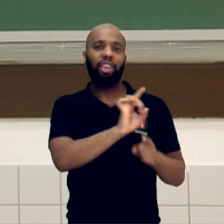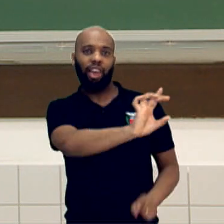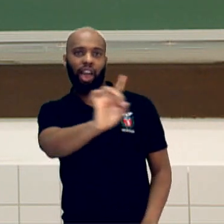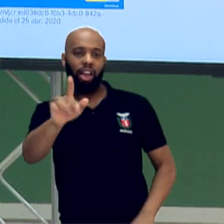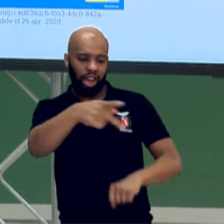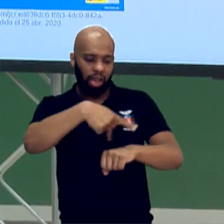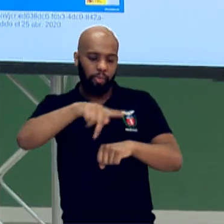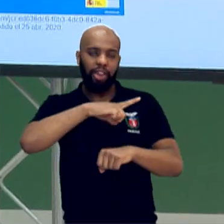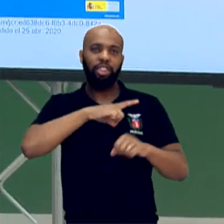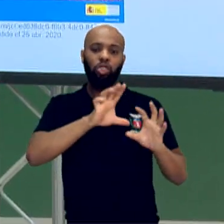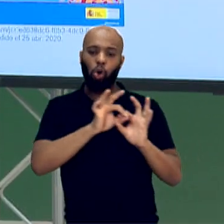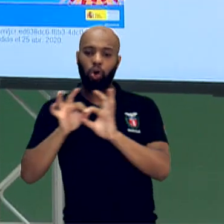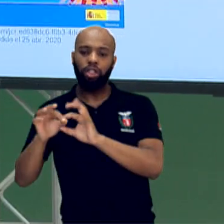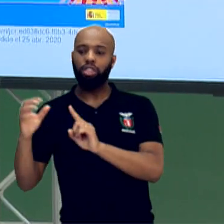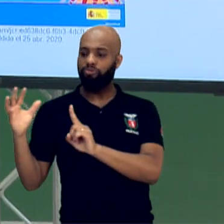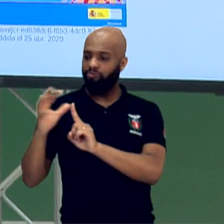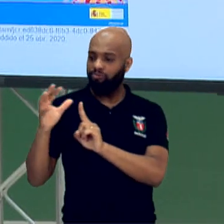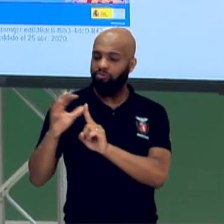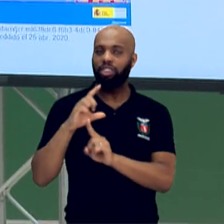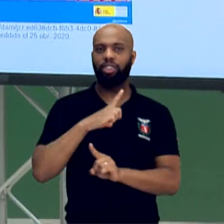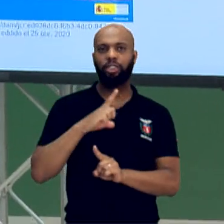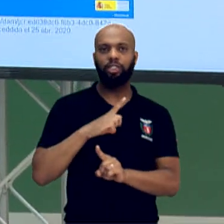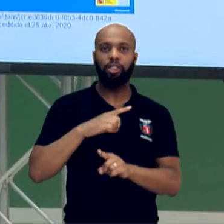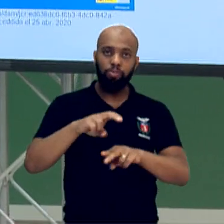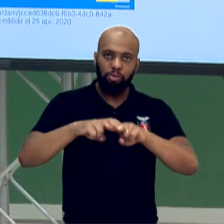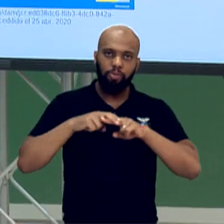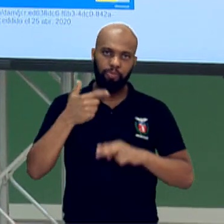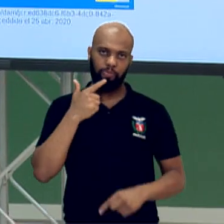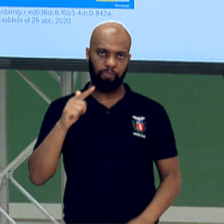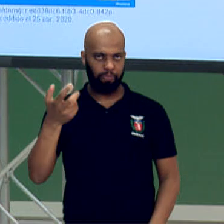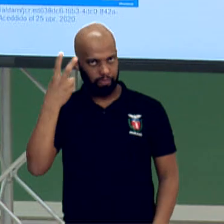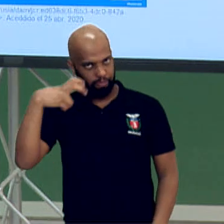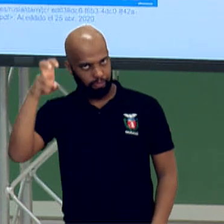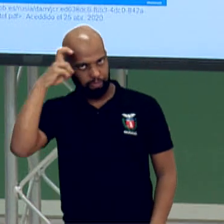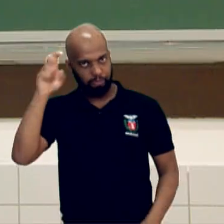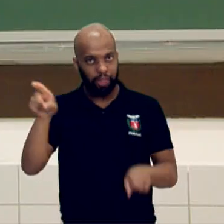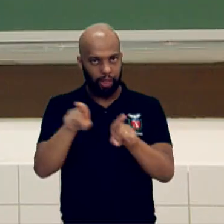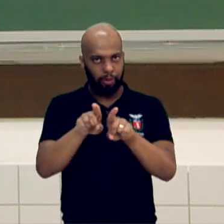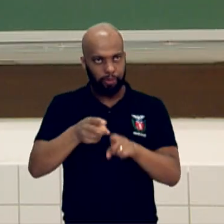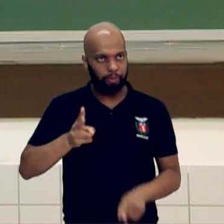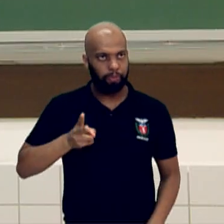contexto vai ter essas influências necessárias aí, certinho? Vamos continuando.